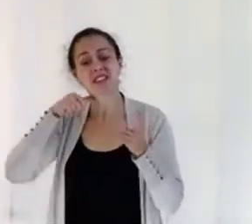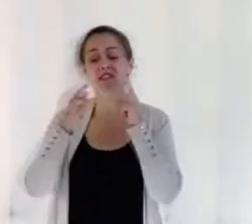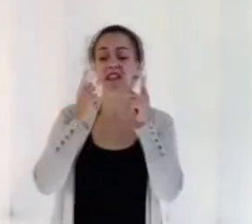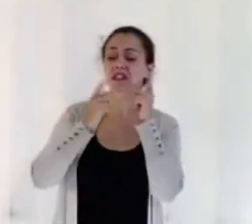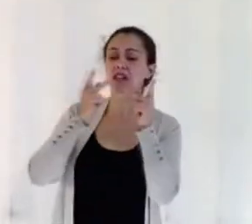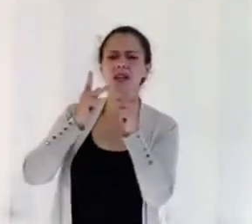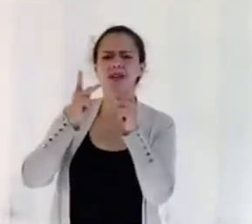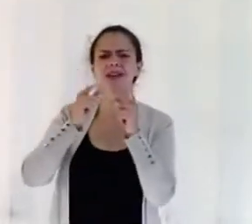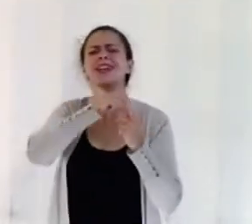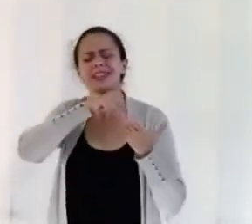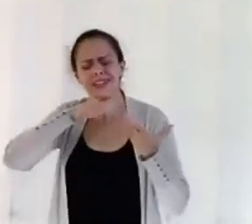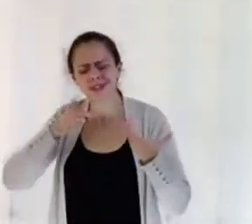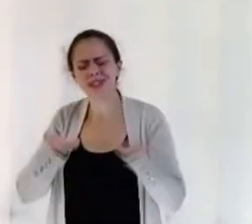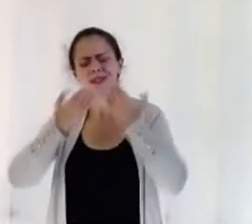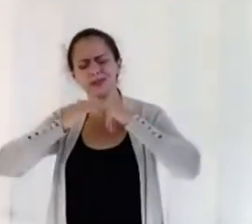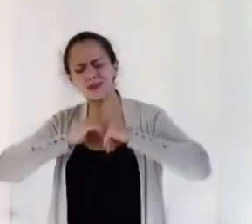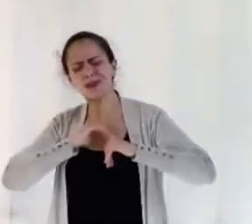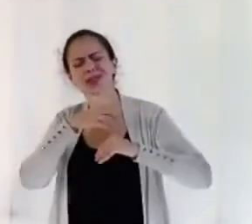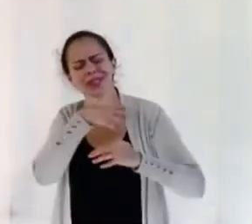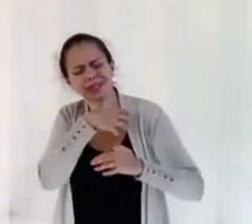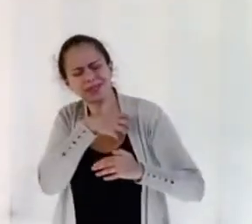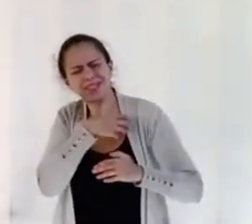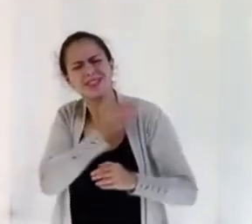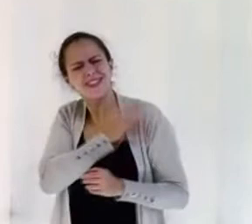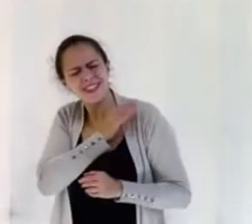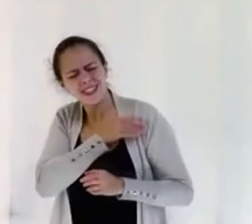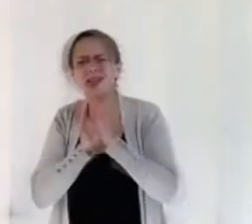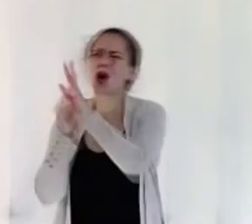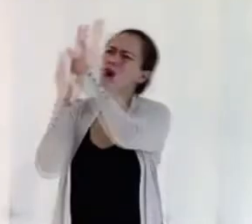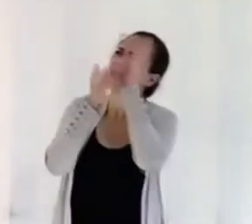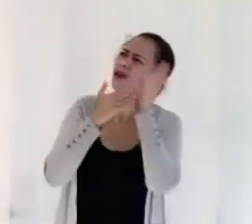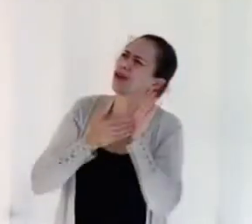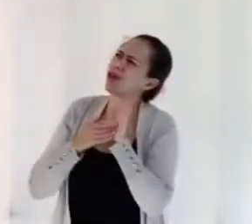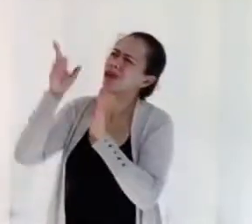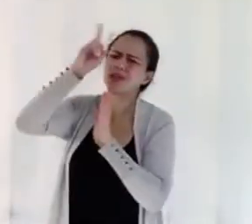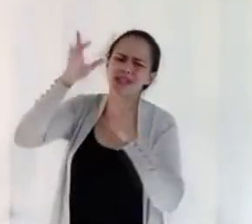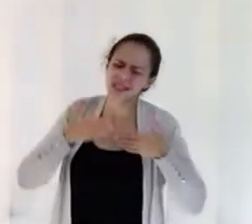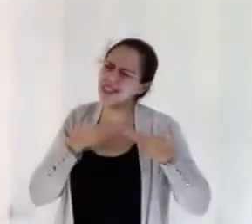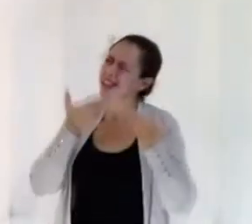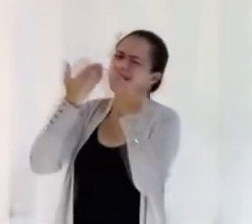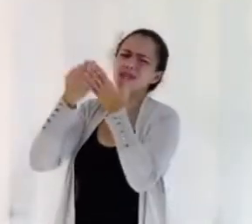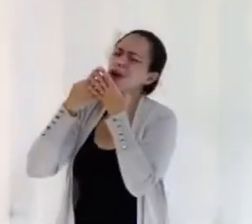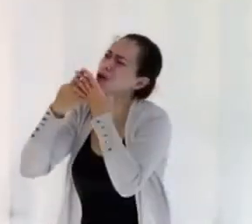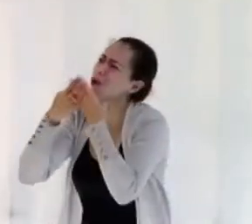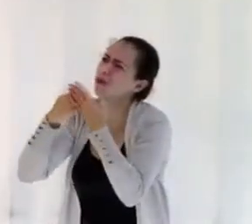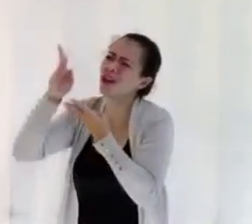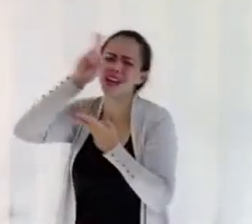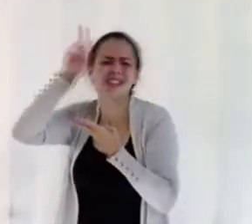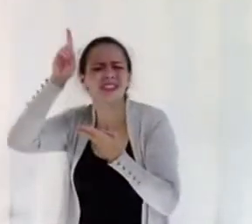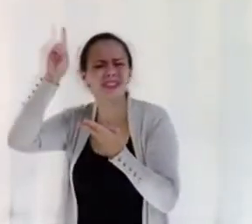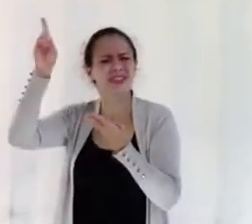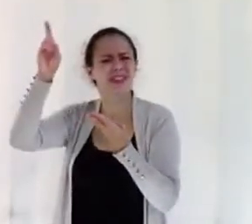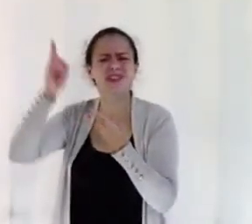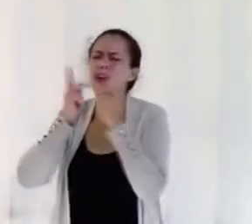pois ofereçamos a Deus sempre sacrifício de louvor, que é o fruto de lábios que confessam o seu nome. Nós